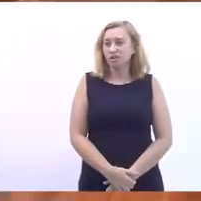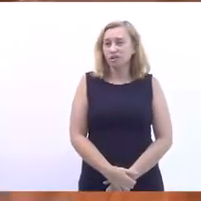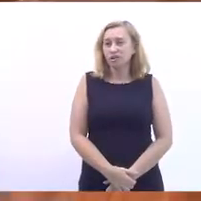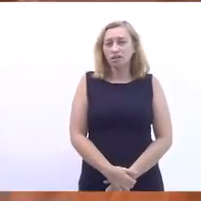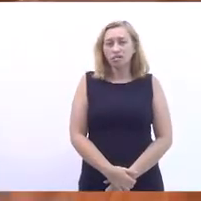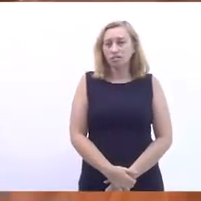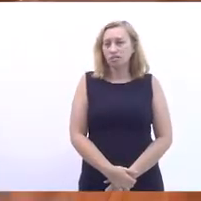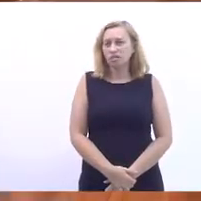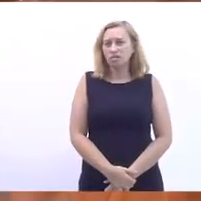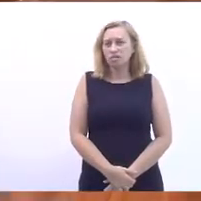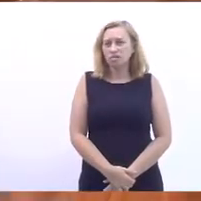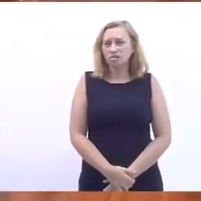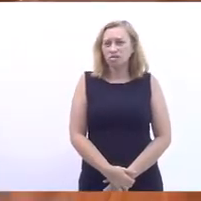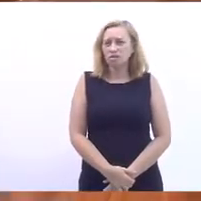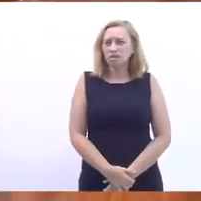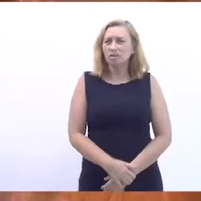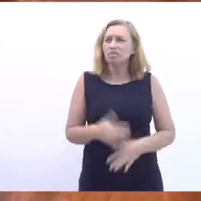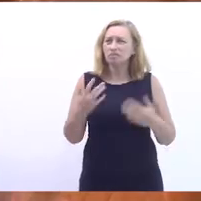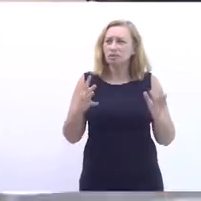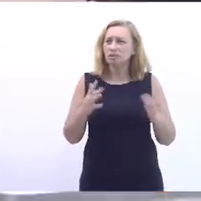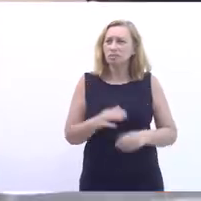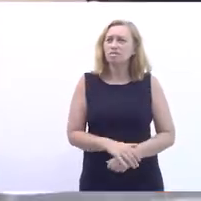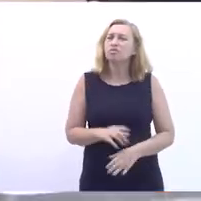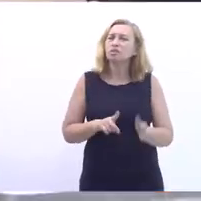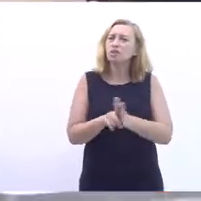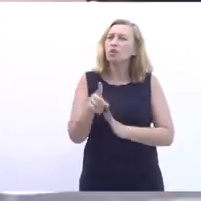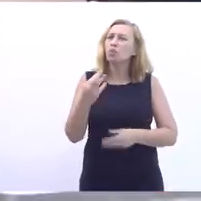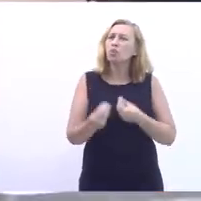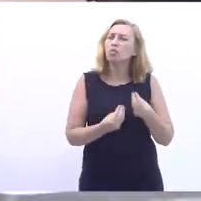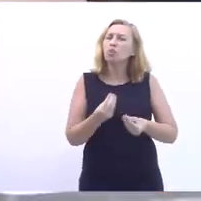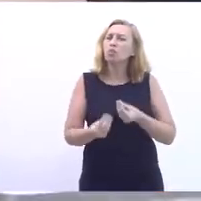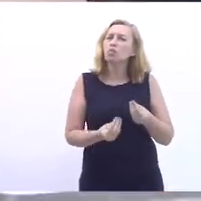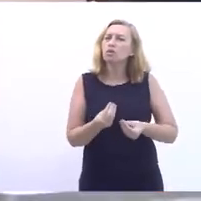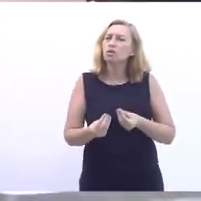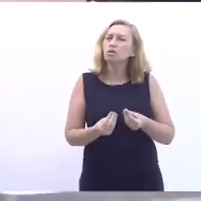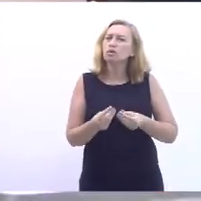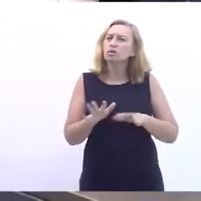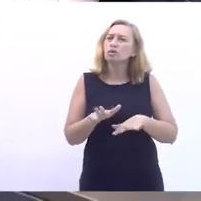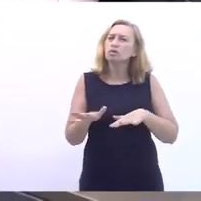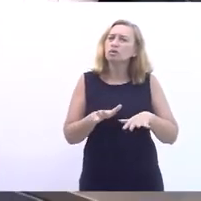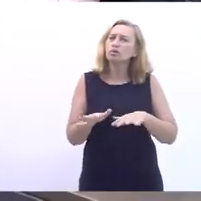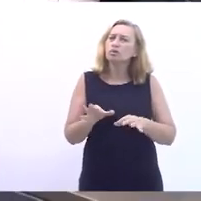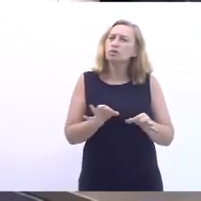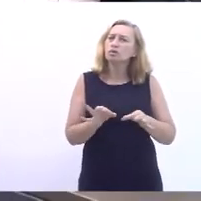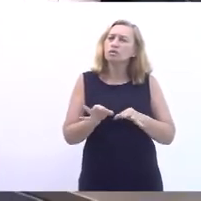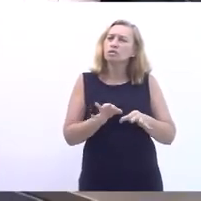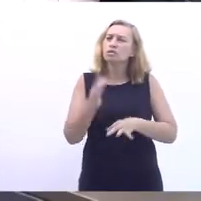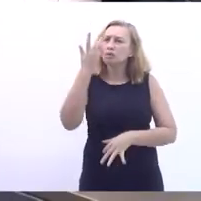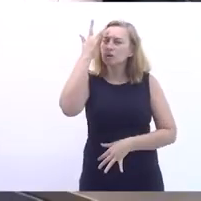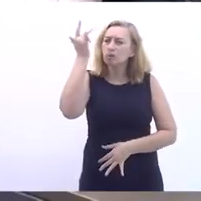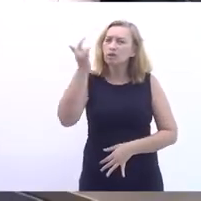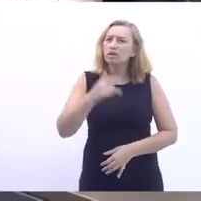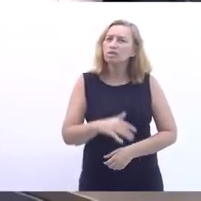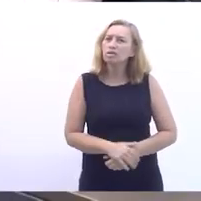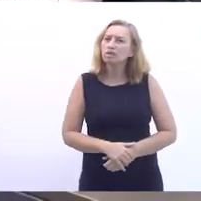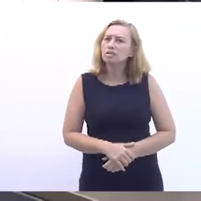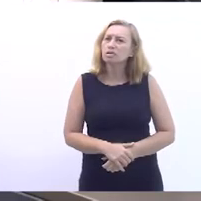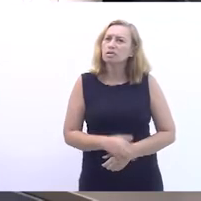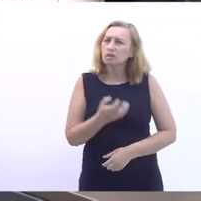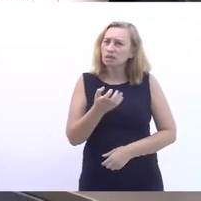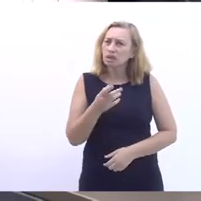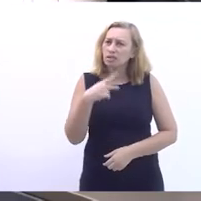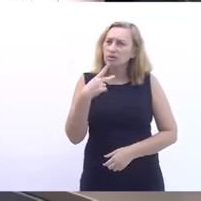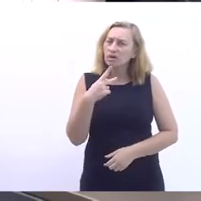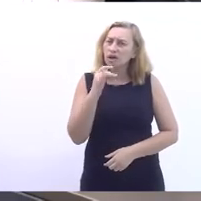Deixa eu te perguntar só uma coisa rapidinha Como é que tá a mobilização organização para amanhã assim alguma coisa que você queira